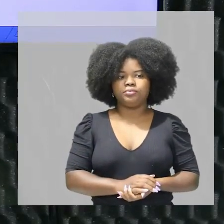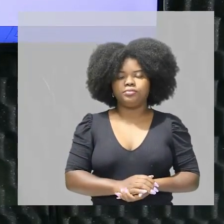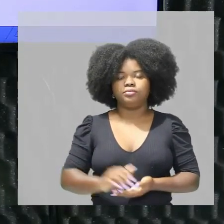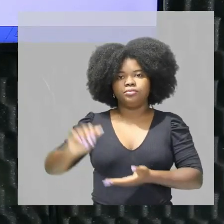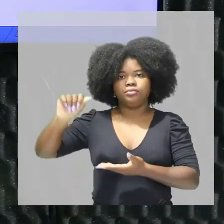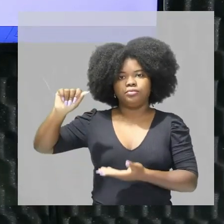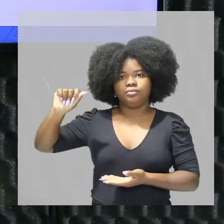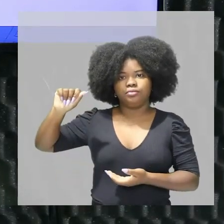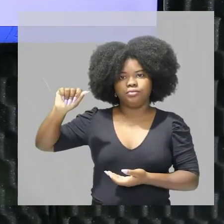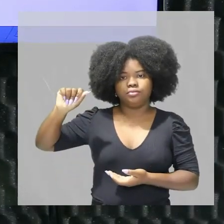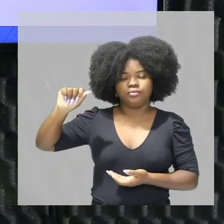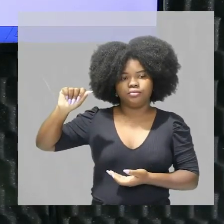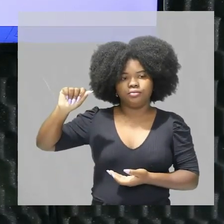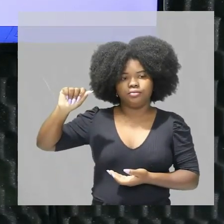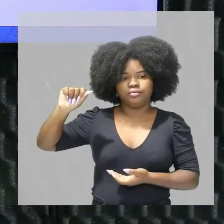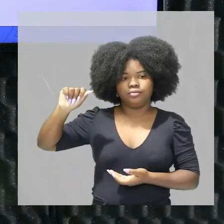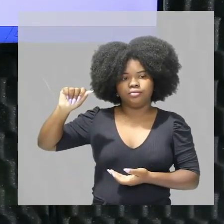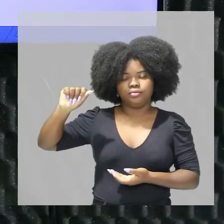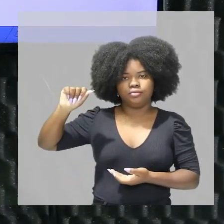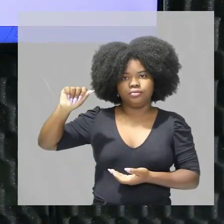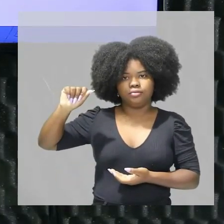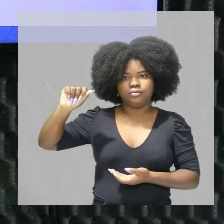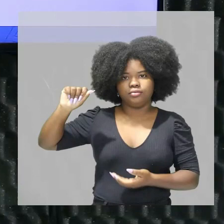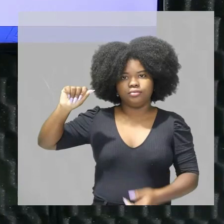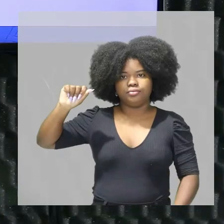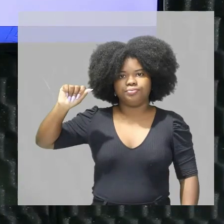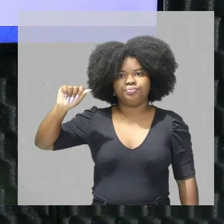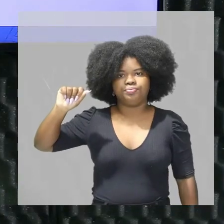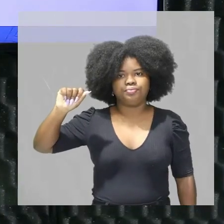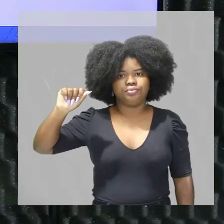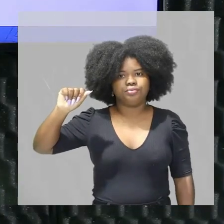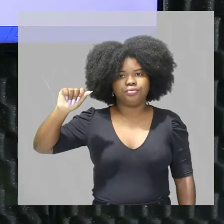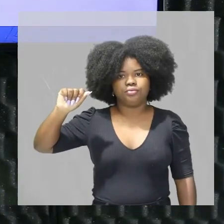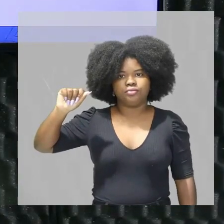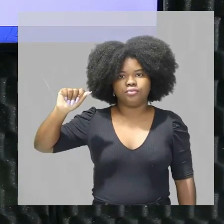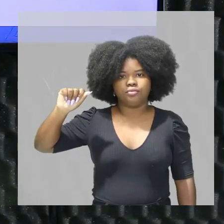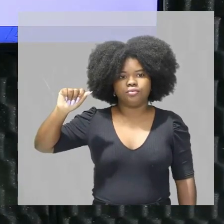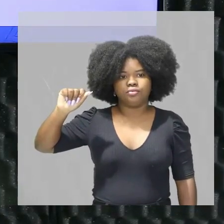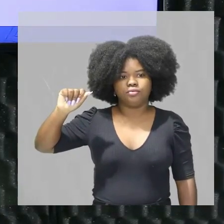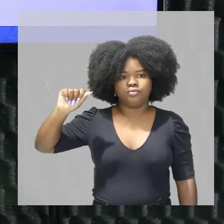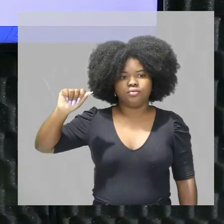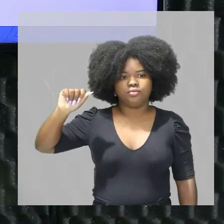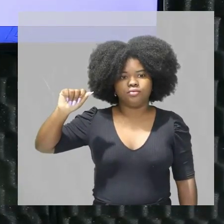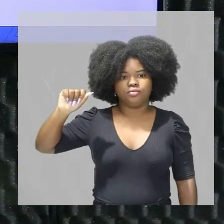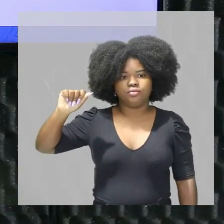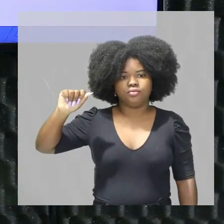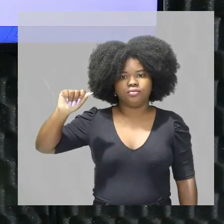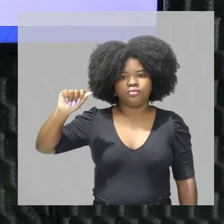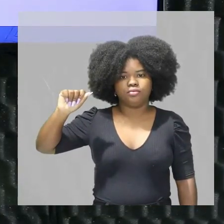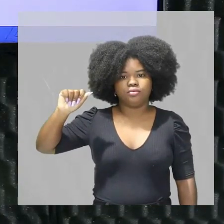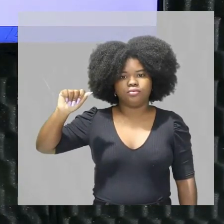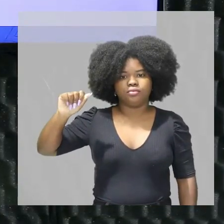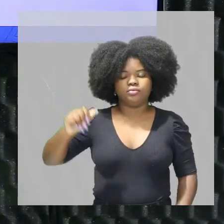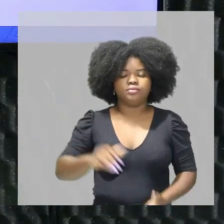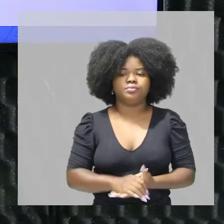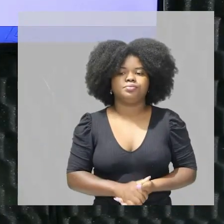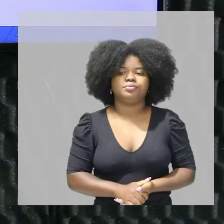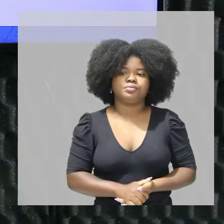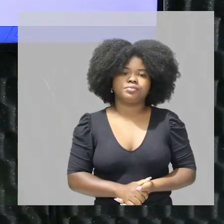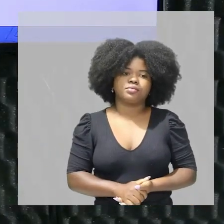nós vamos procurar a um e a dois nós só temos a letra A para assinar lá percebe então